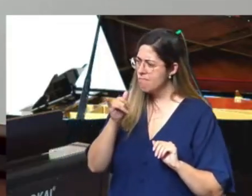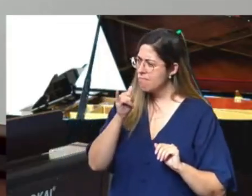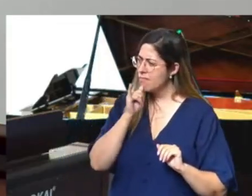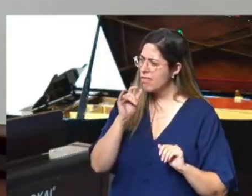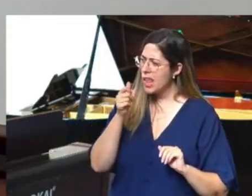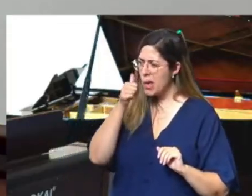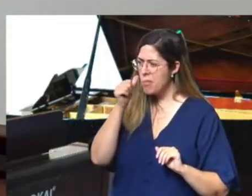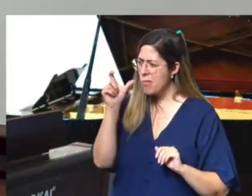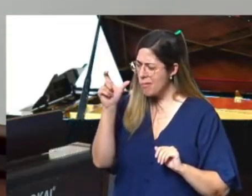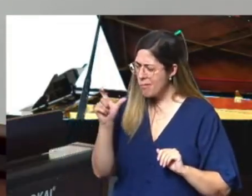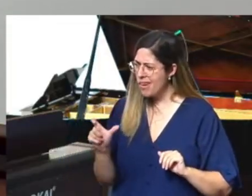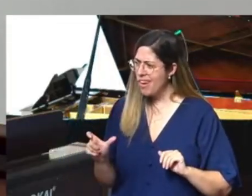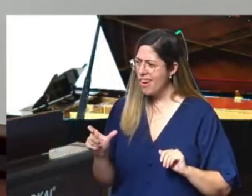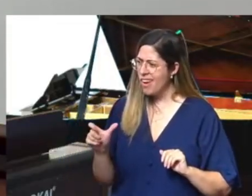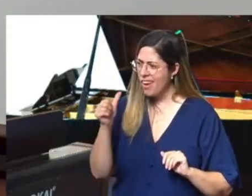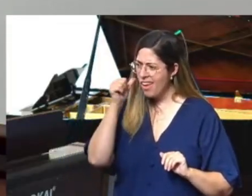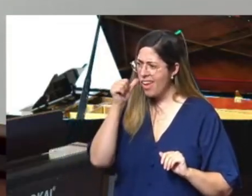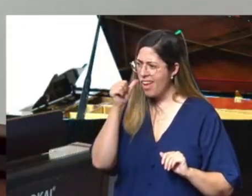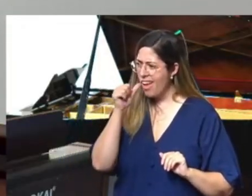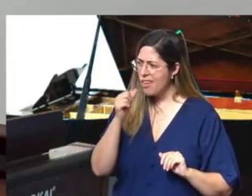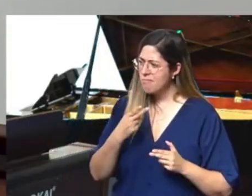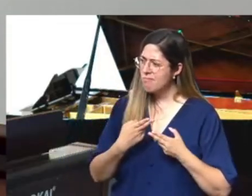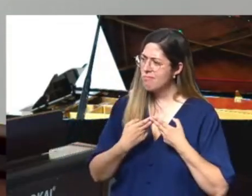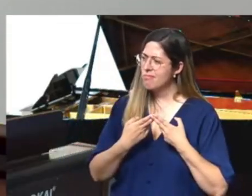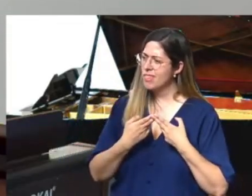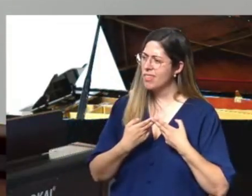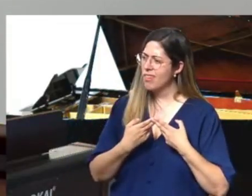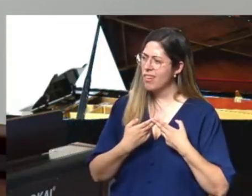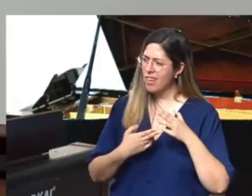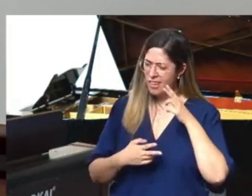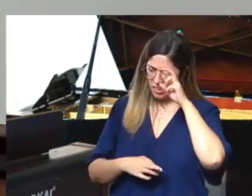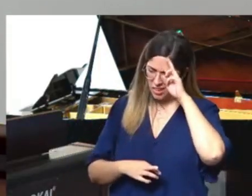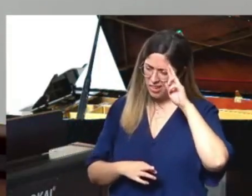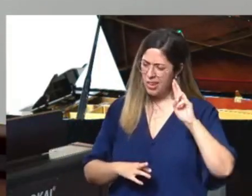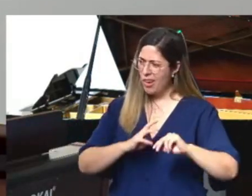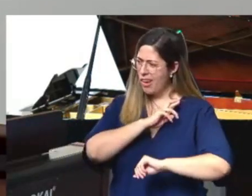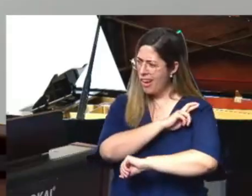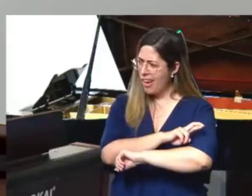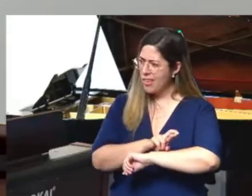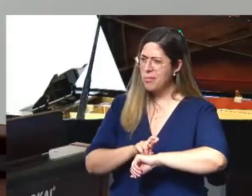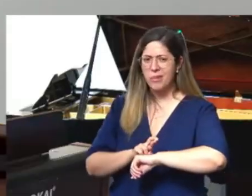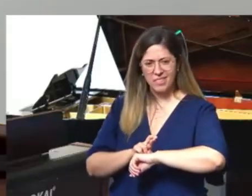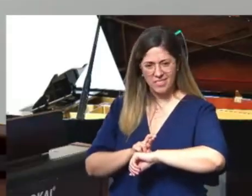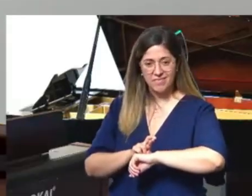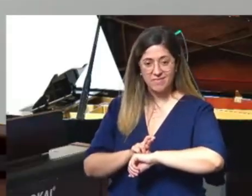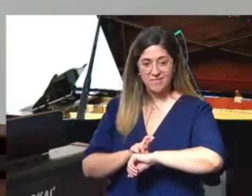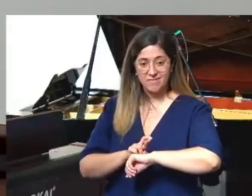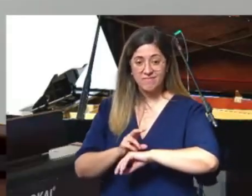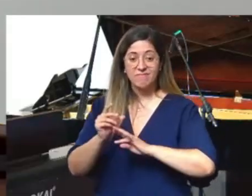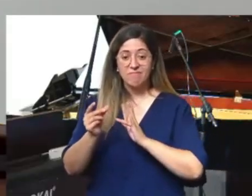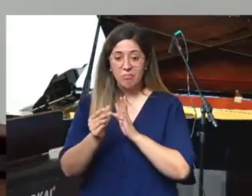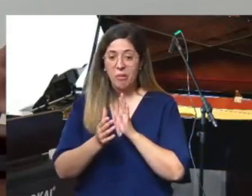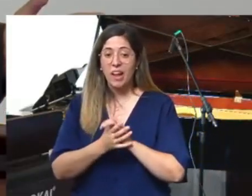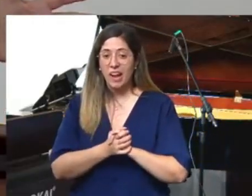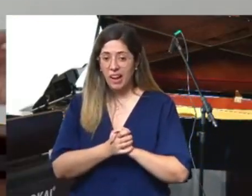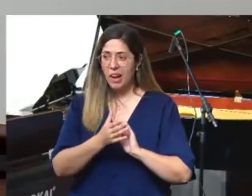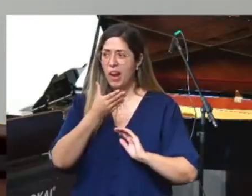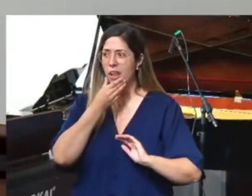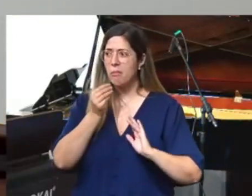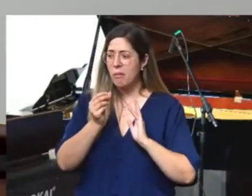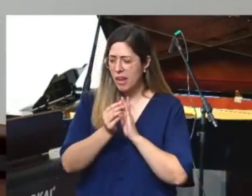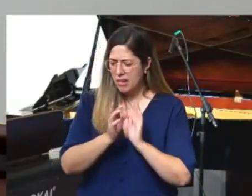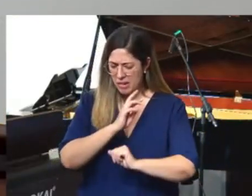piedosa, temente ao Senhor, que respeita o seu marido. Estamos